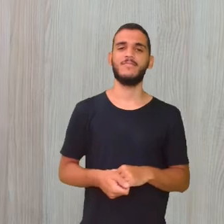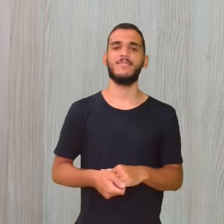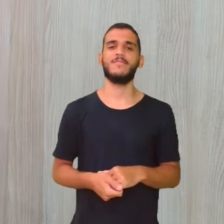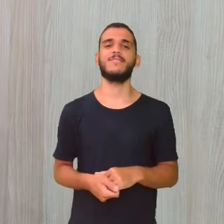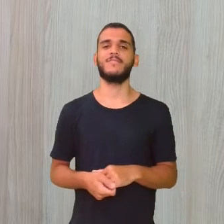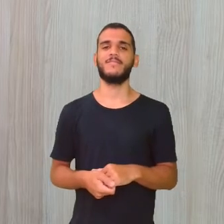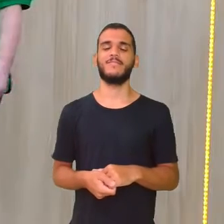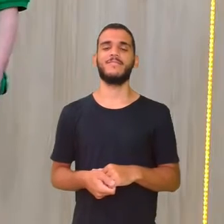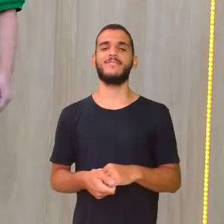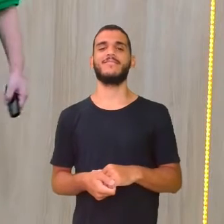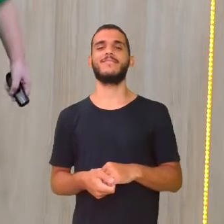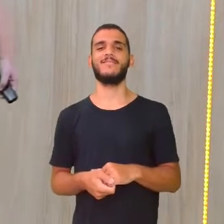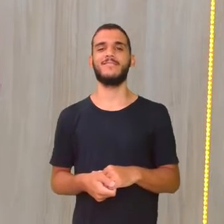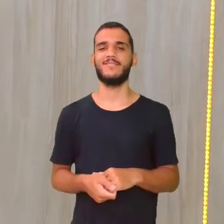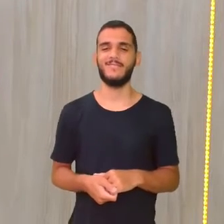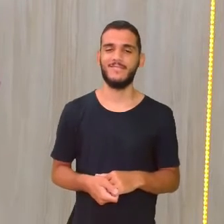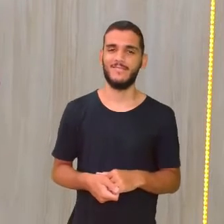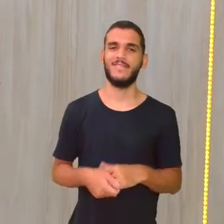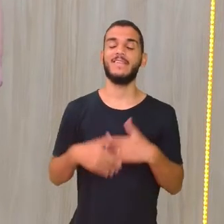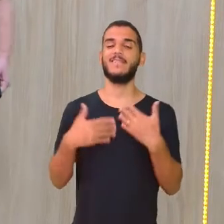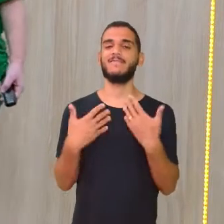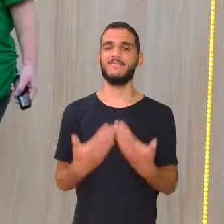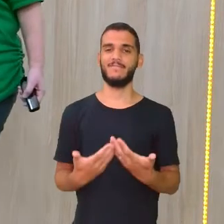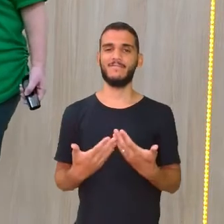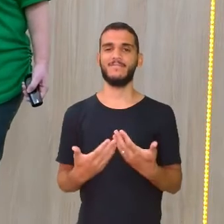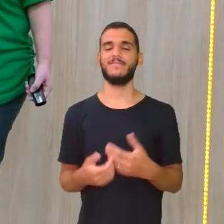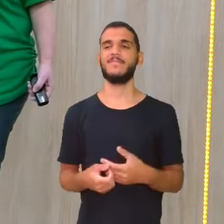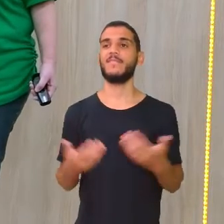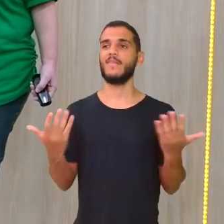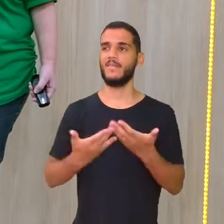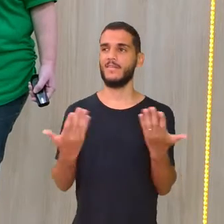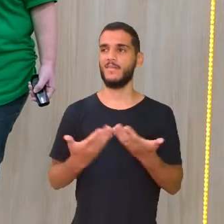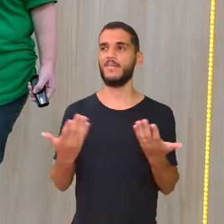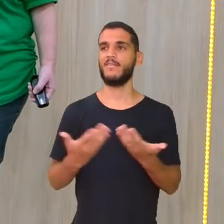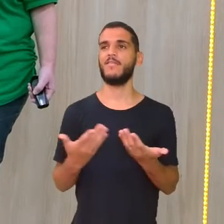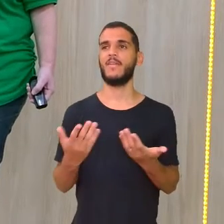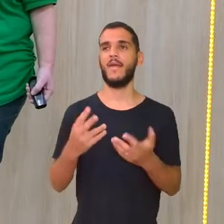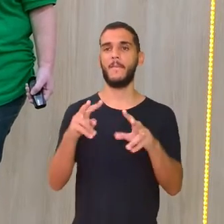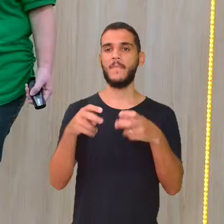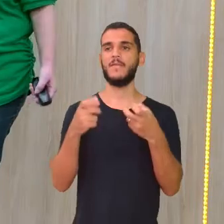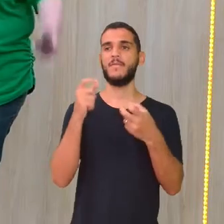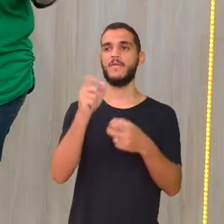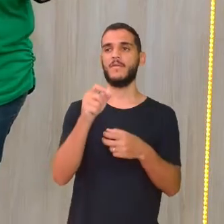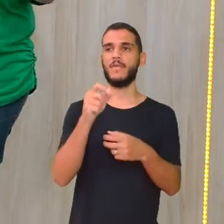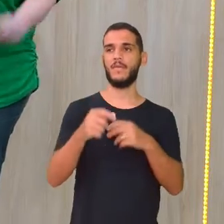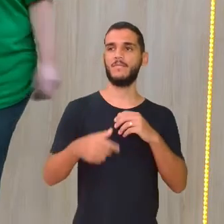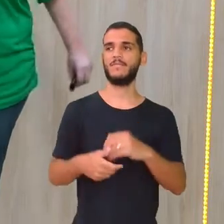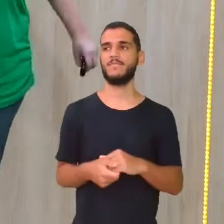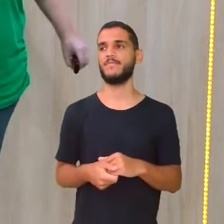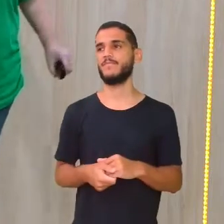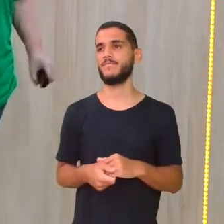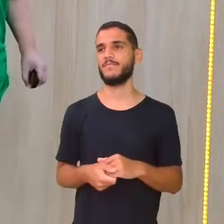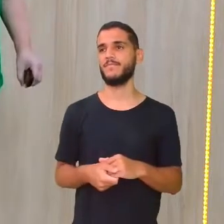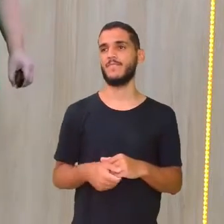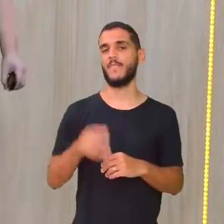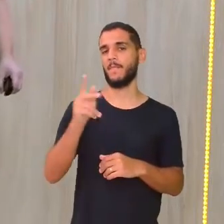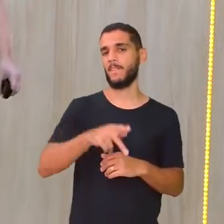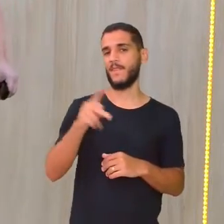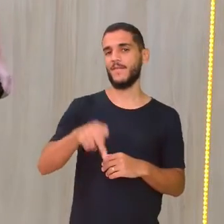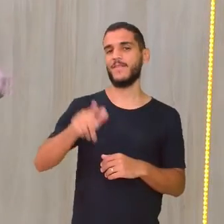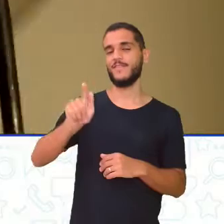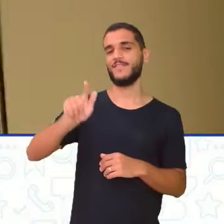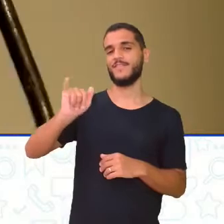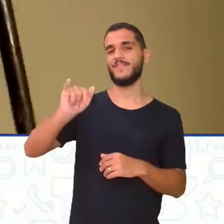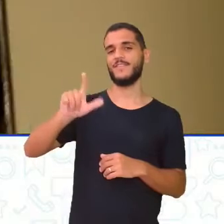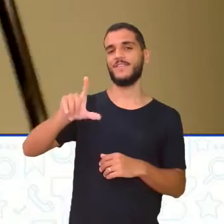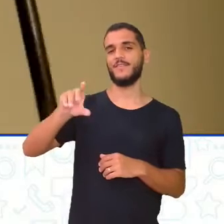Com certeza. Bom, mas agora a gente vai dar uma olhadinha, eu acho que... Gilson, olha